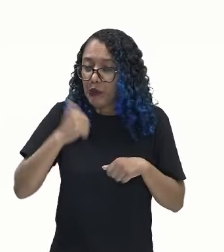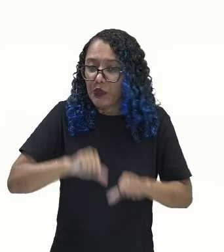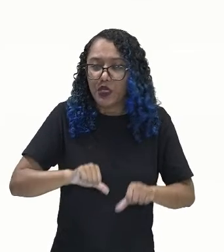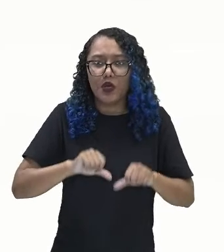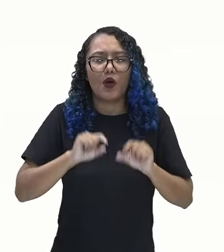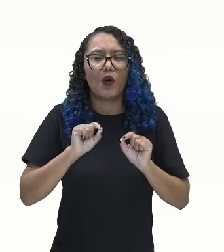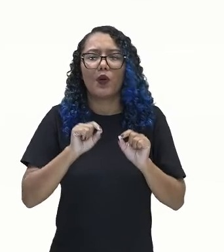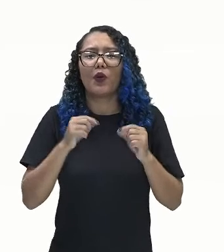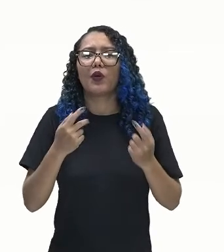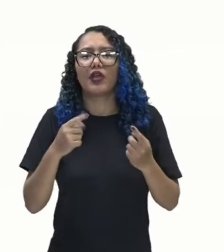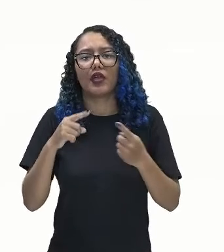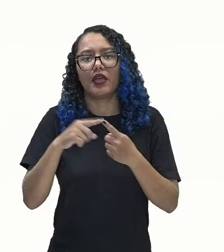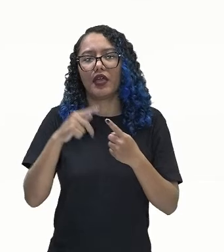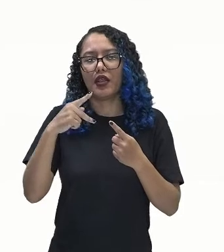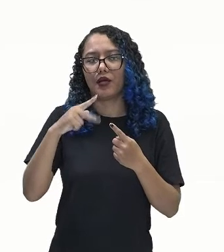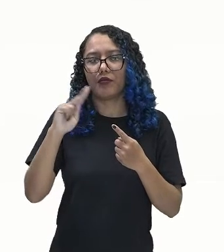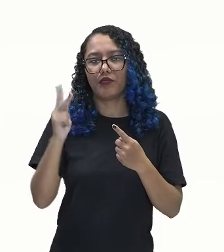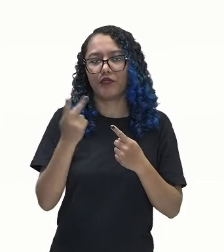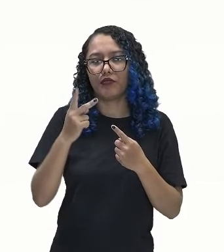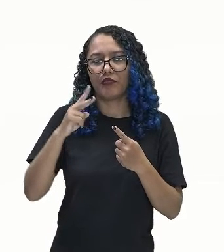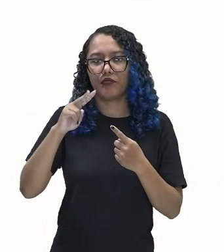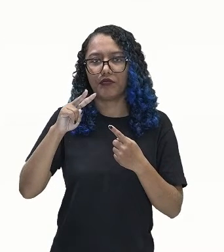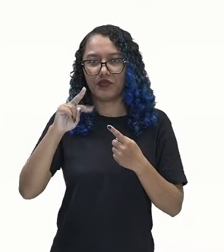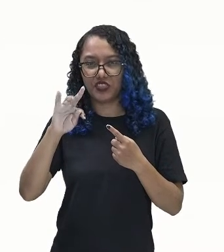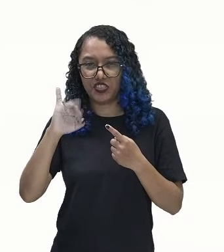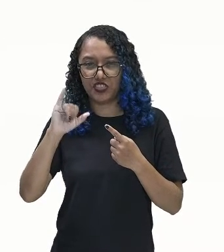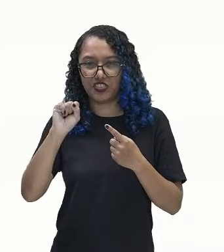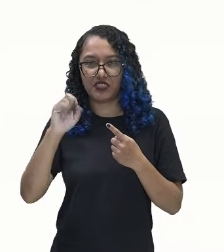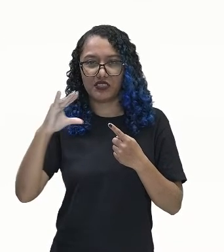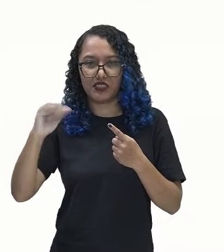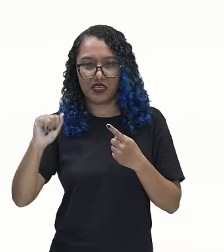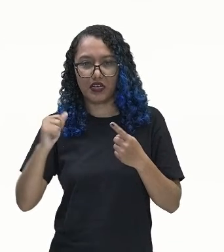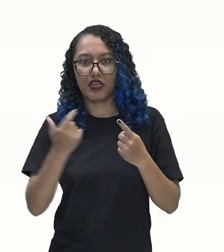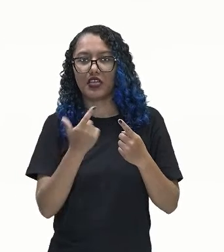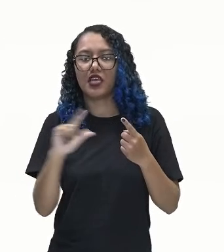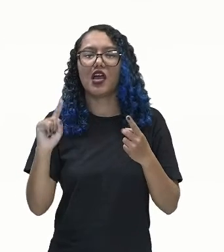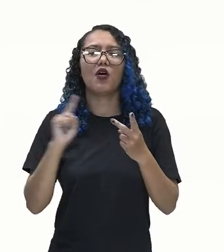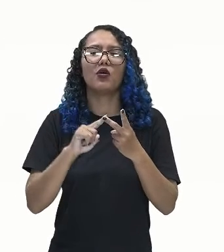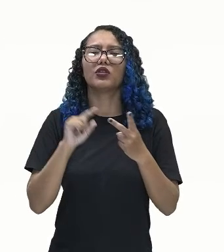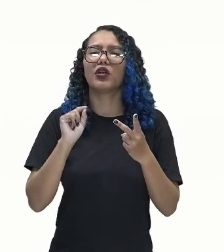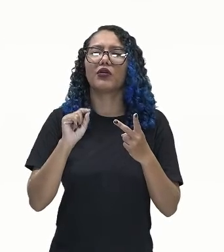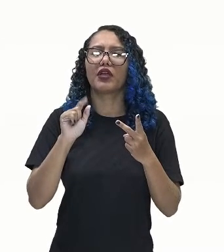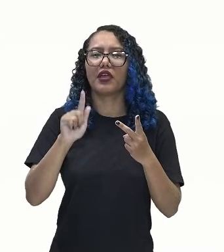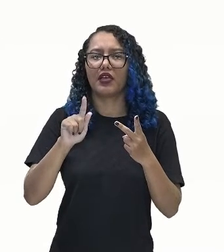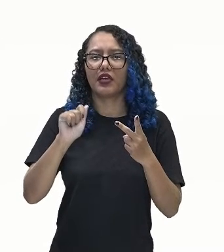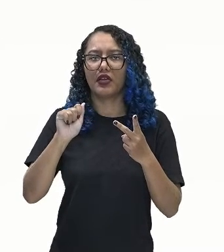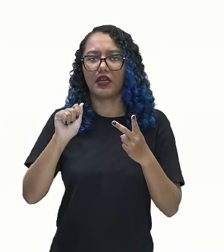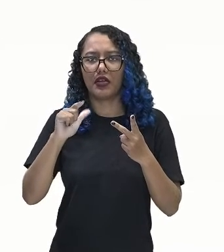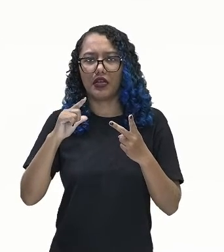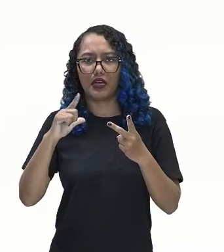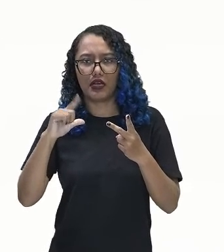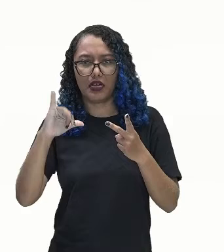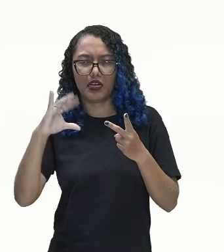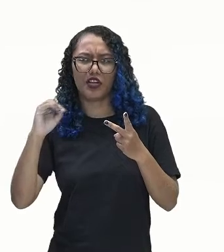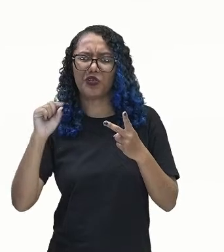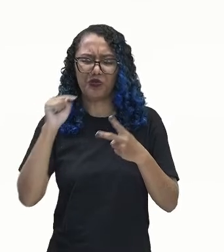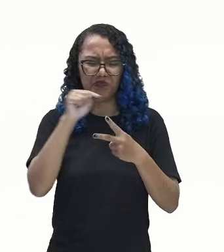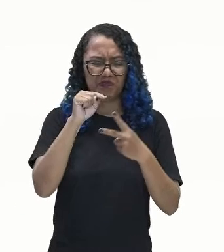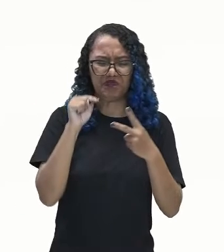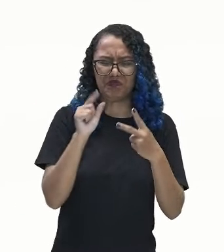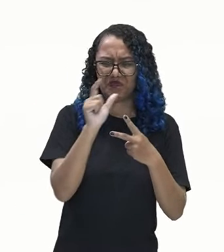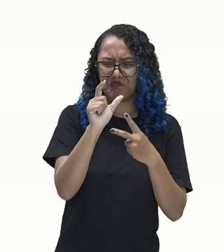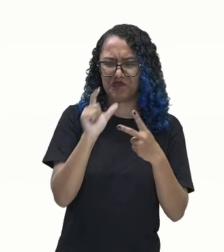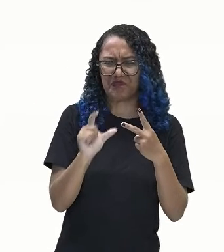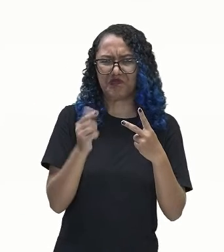A tísica, né? E a feia também era o quê? O gálico. O que é isso, professora? Né?